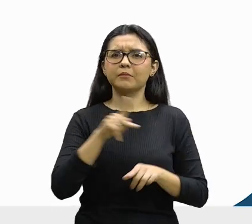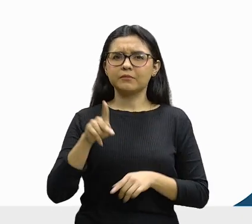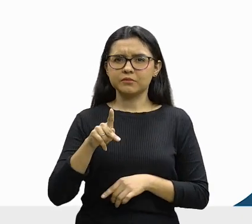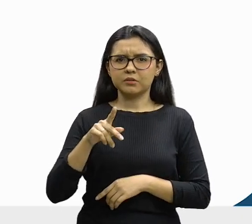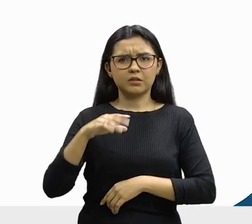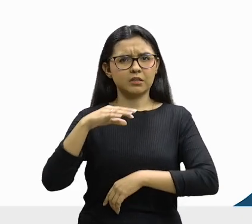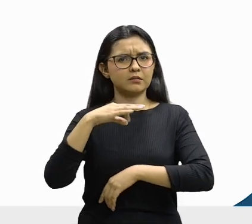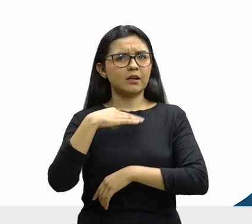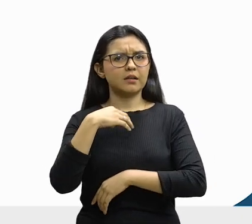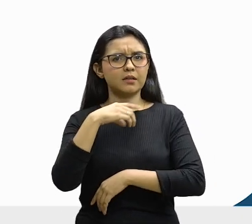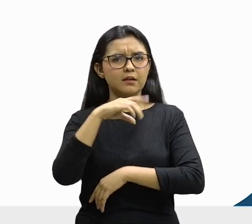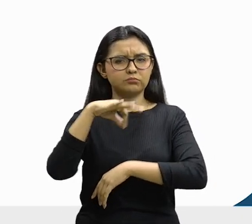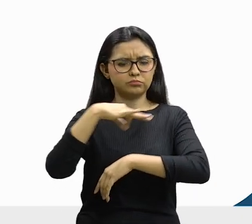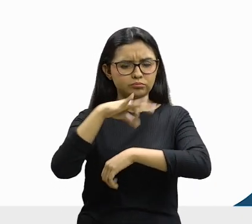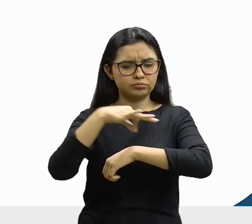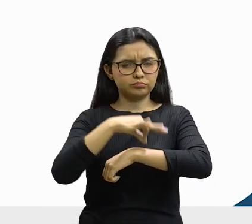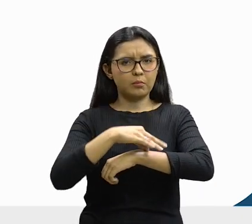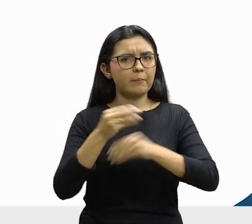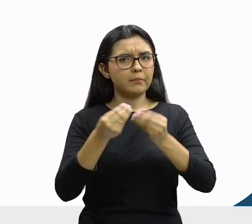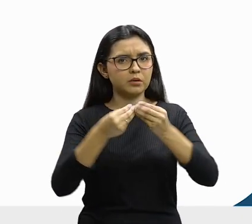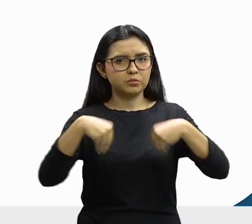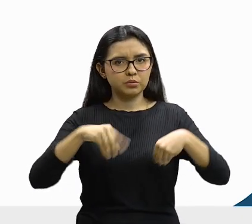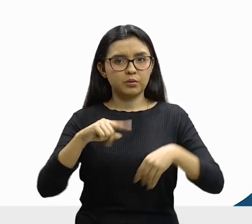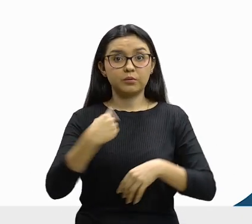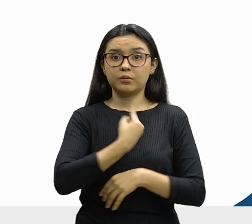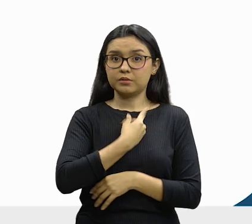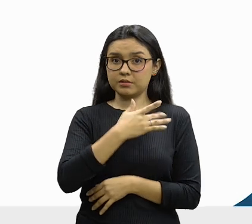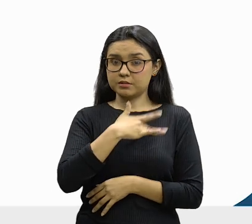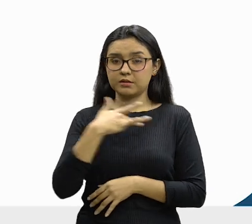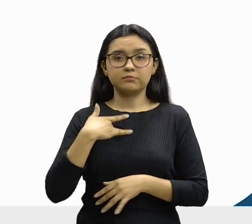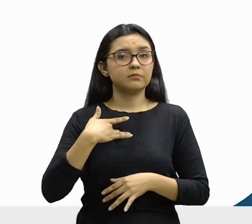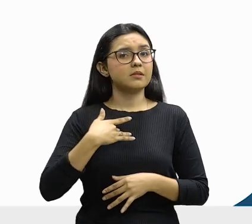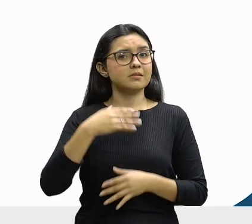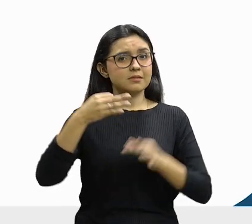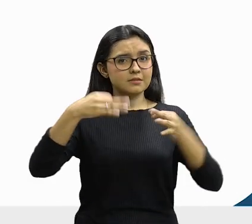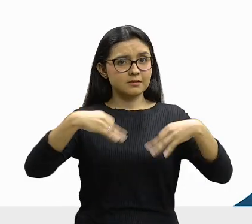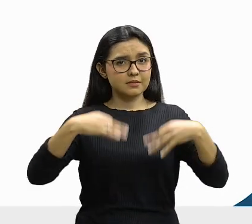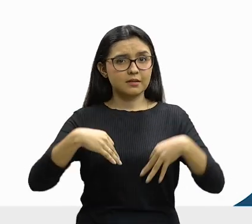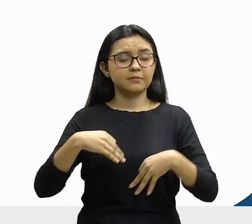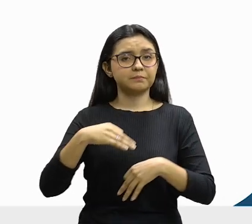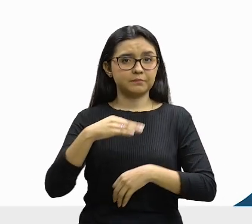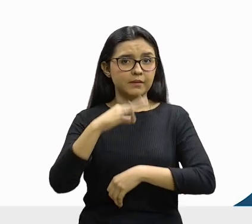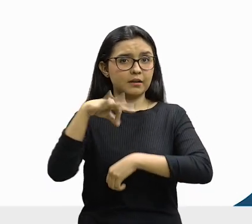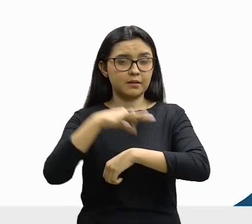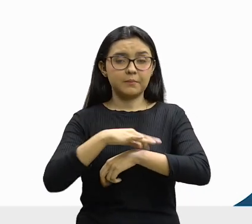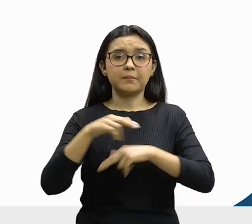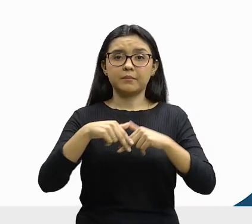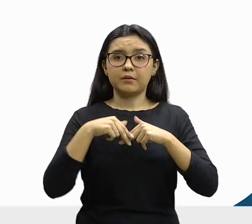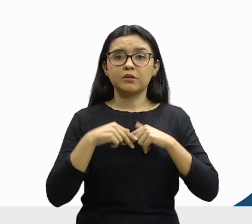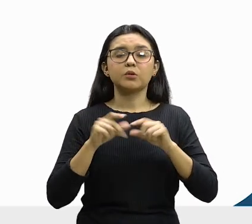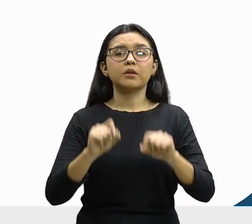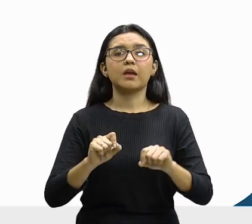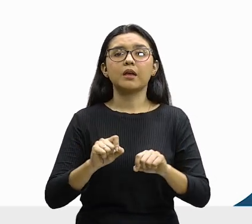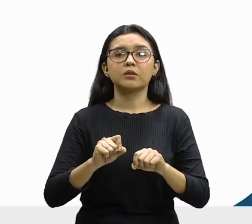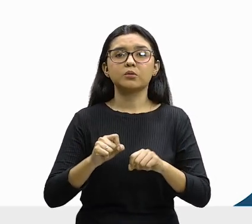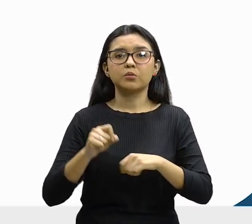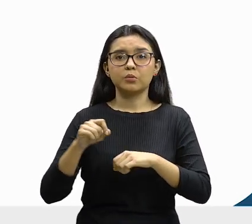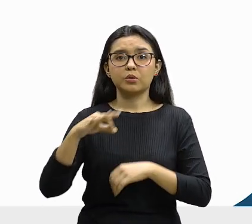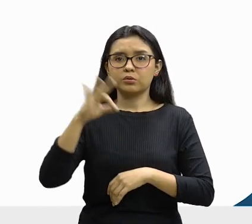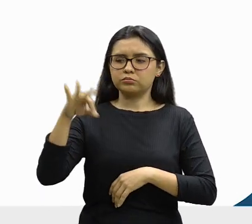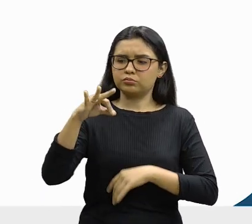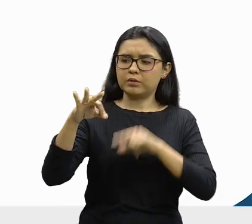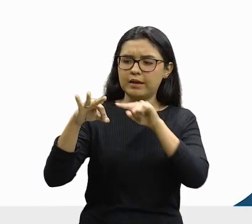muito estrago. Com certeza, gente, ele é o vetor mais importante na transmissão de